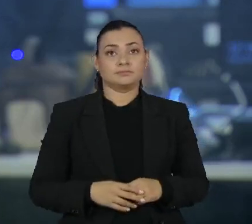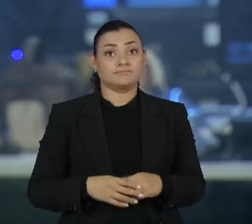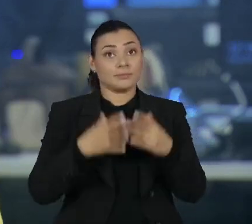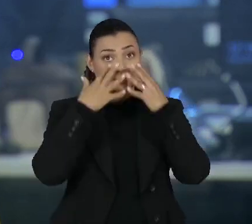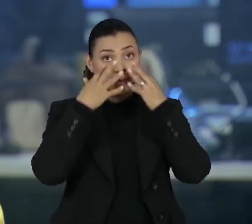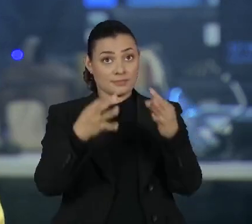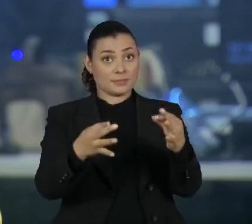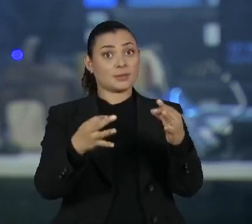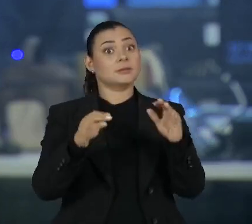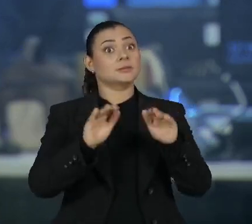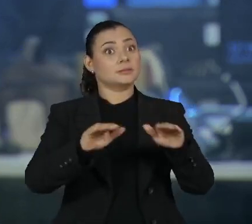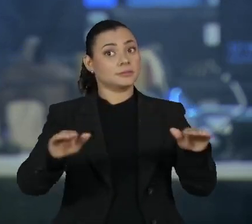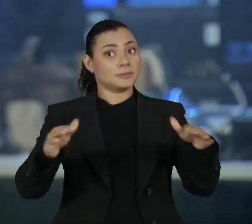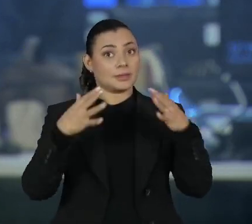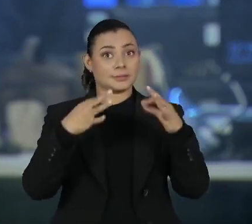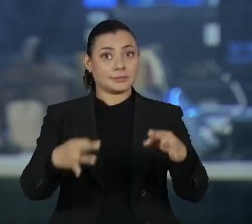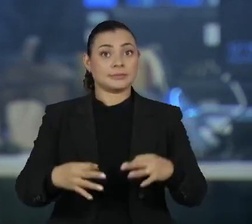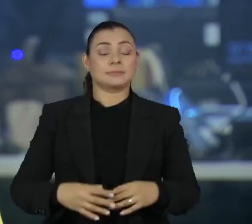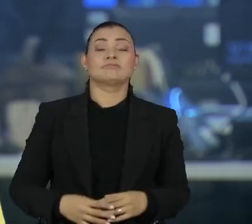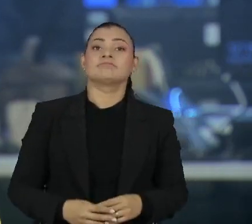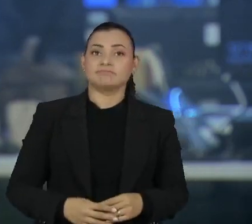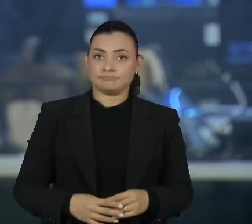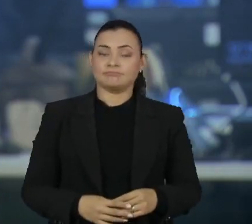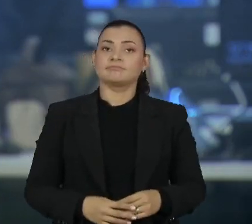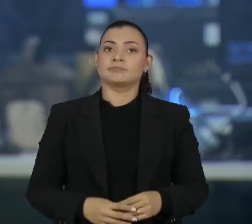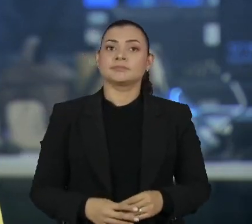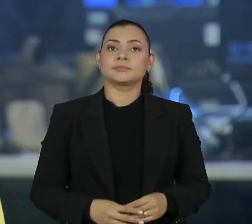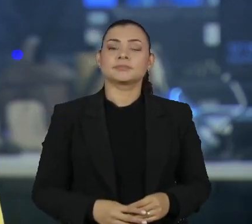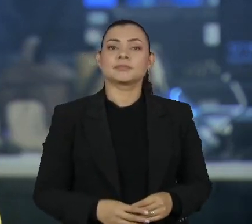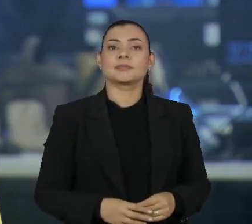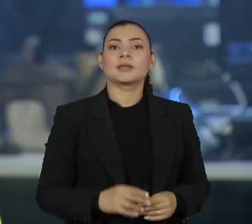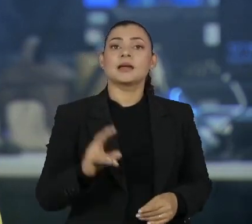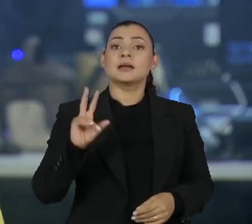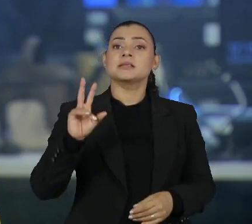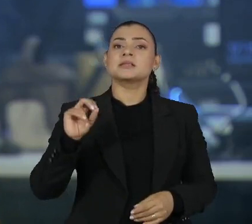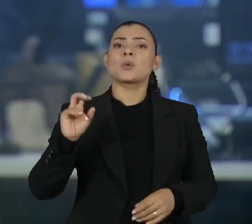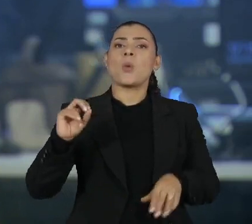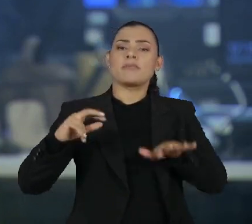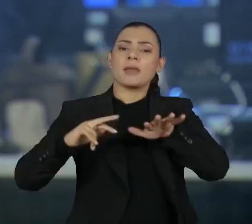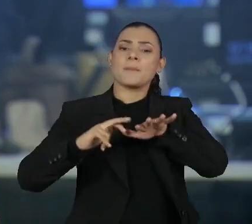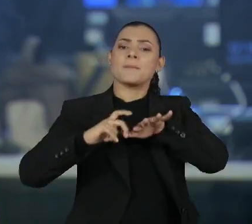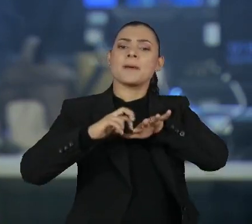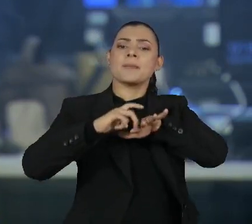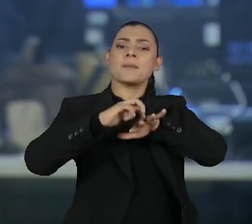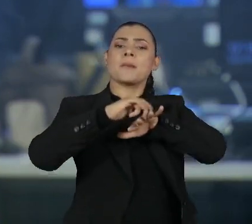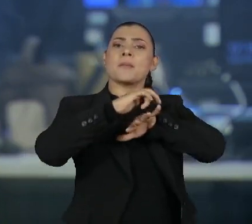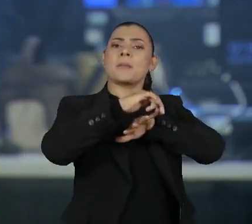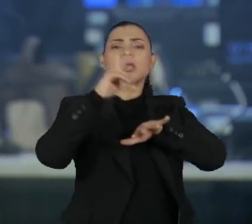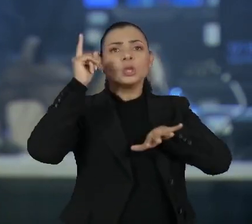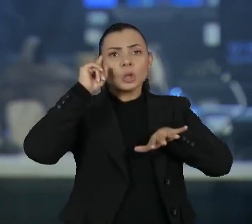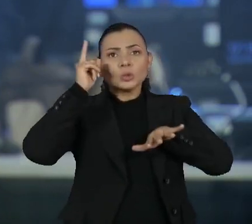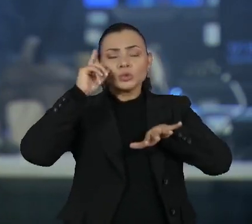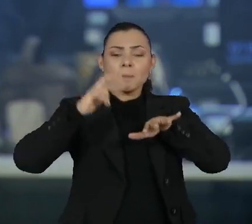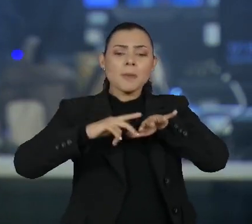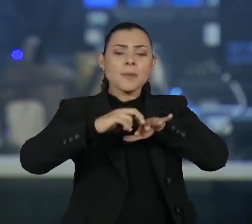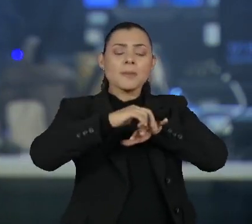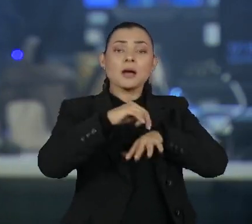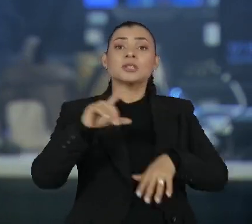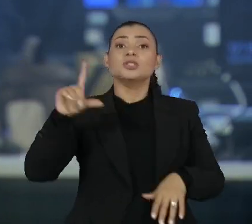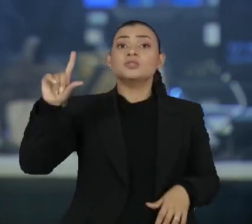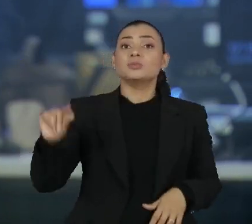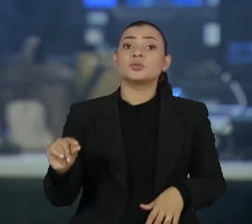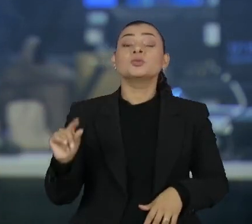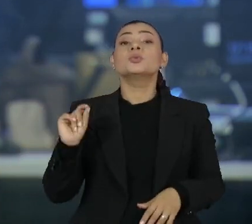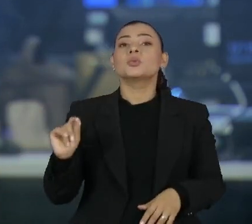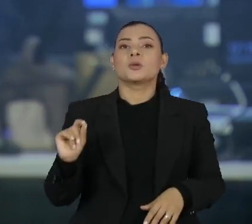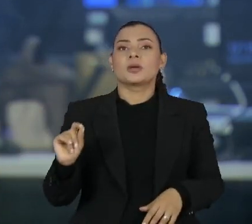muita atenção e todo cuidado é pouco subir 50 degraus todos os dias diminui em até 20%